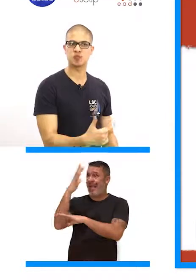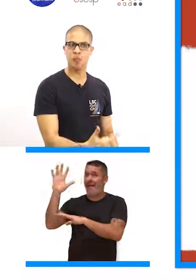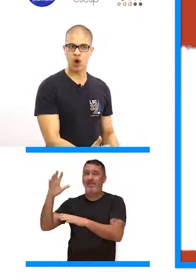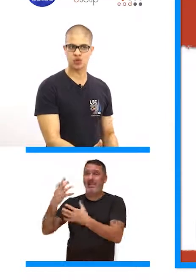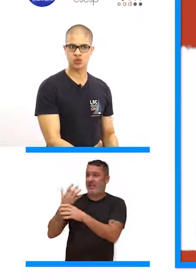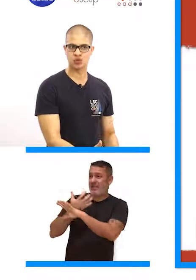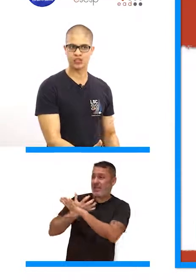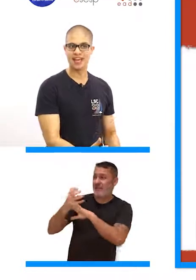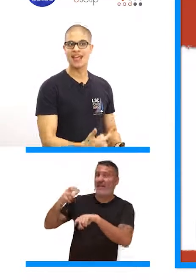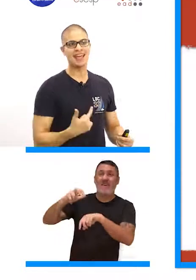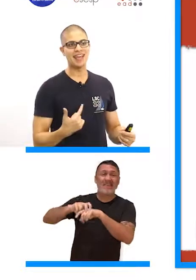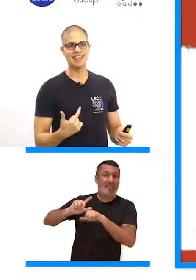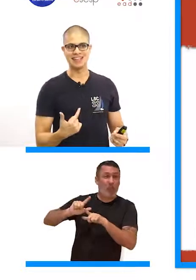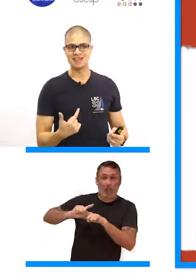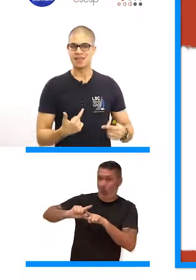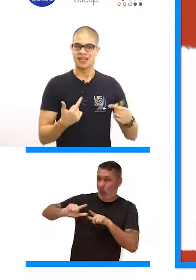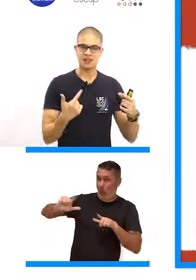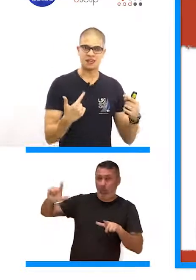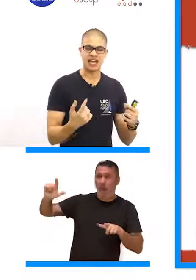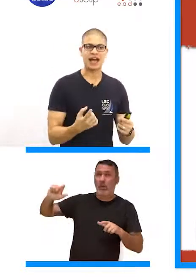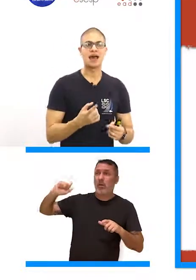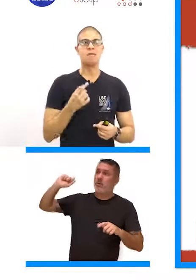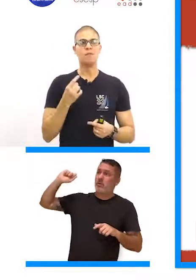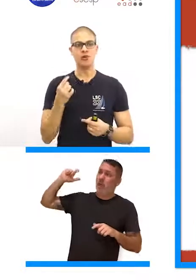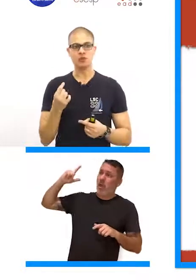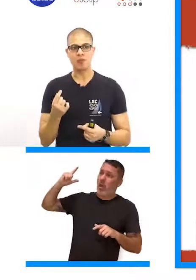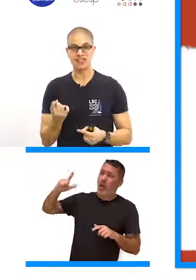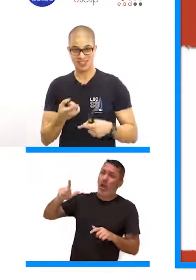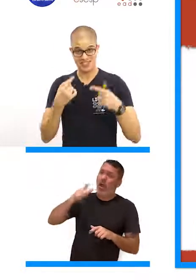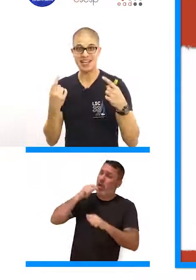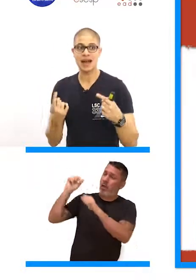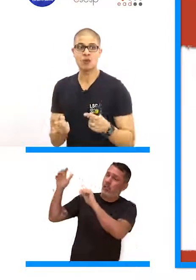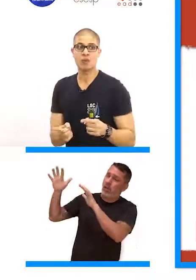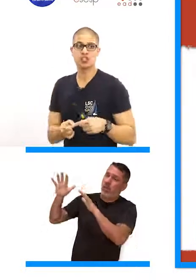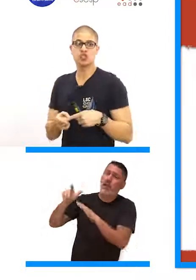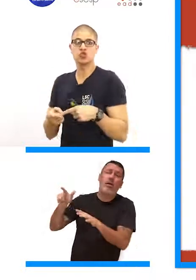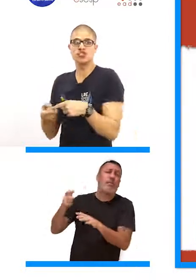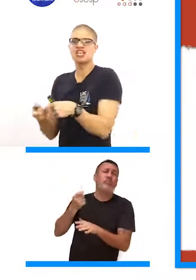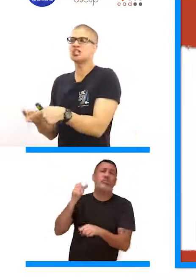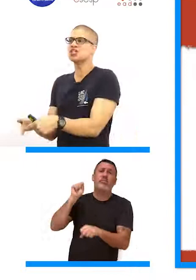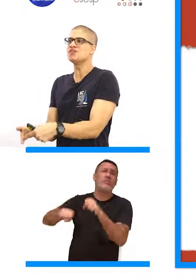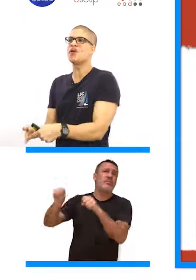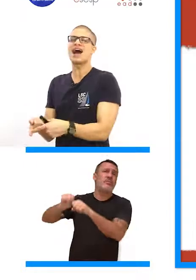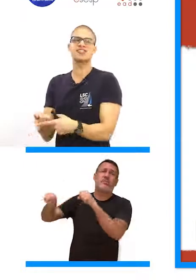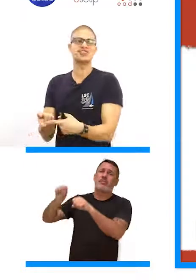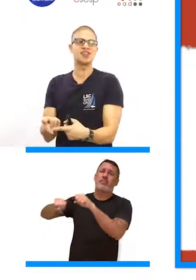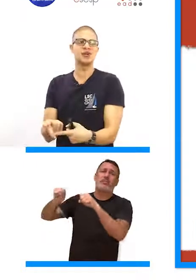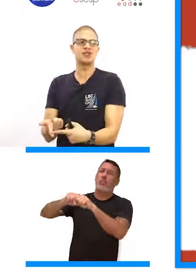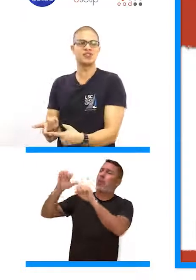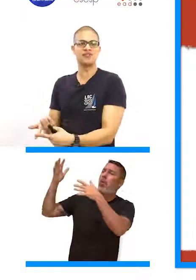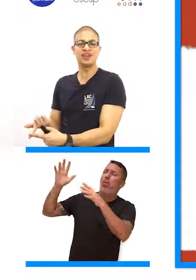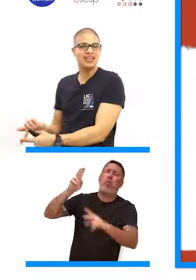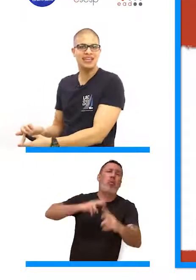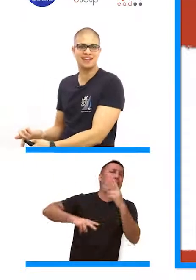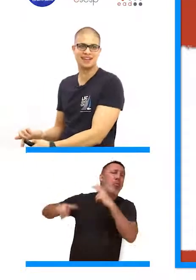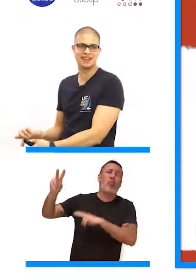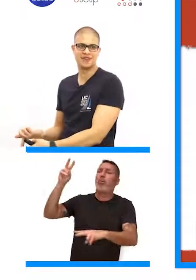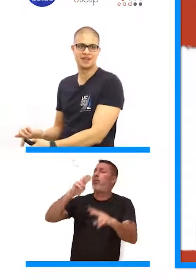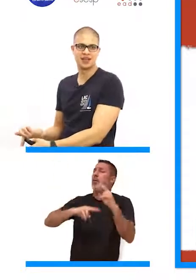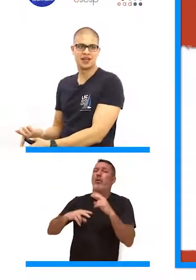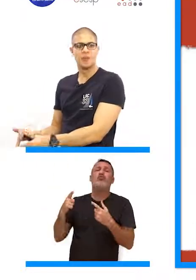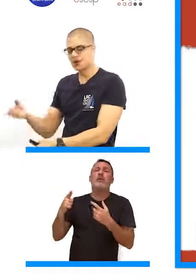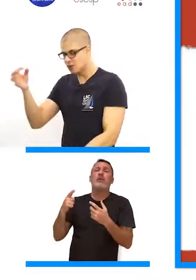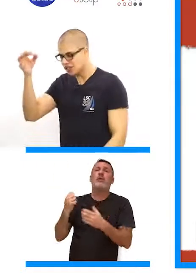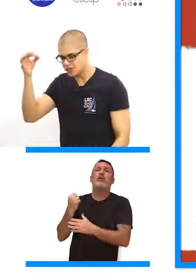solo exposto, ele ficará muito mais, ele será muito mais suscetível à ação erosiva